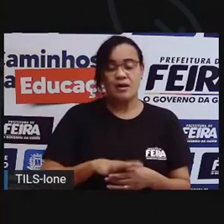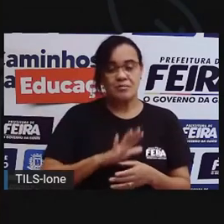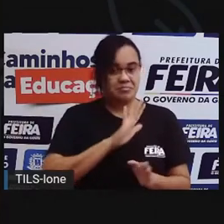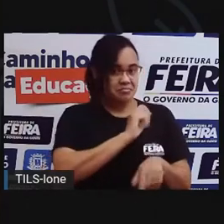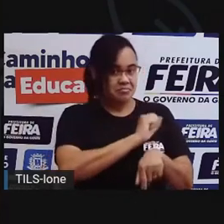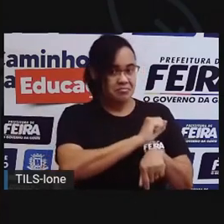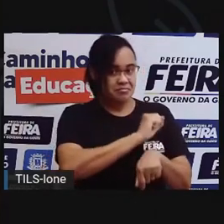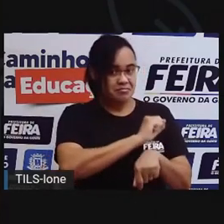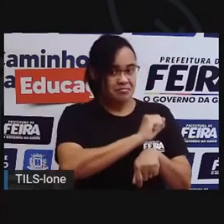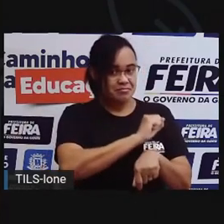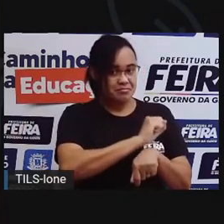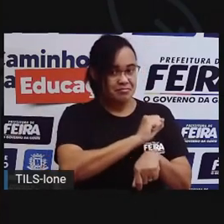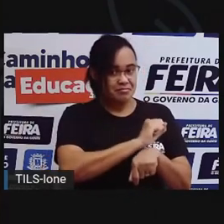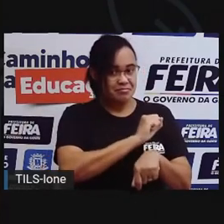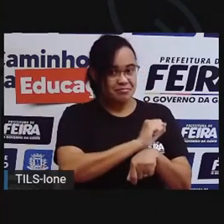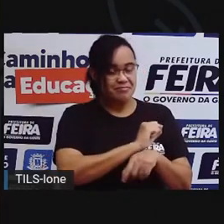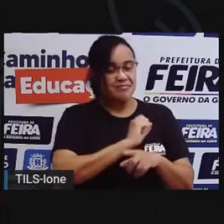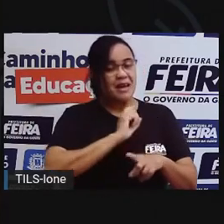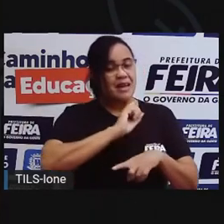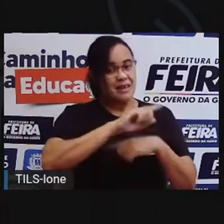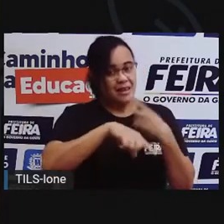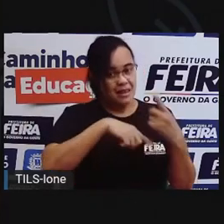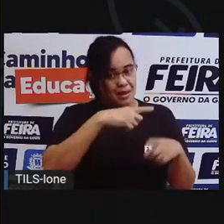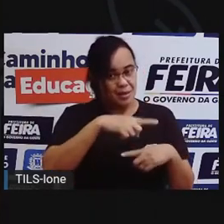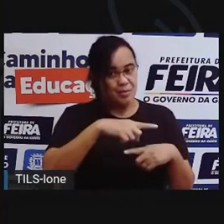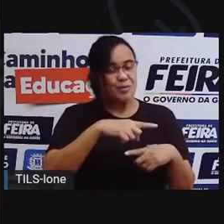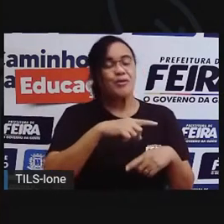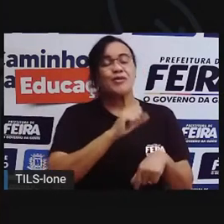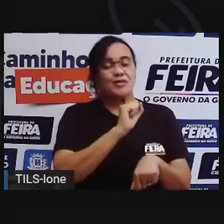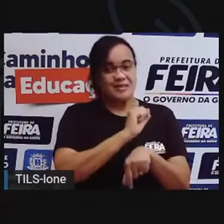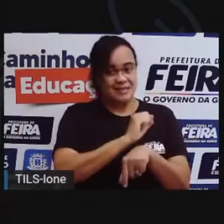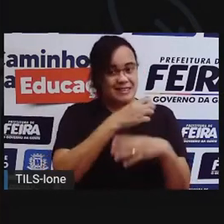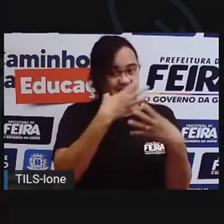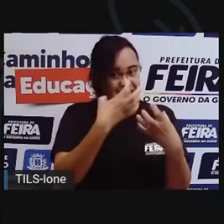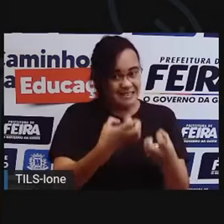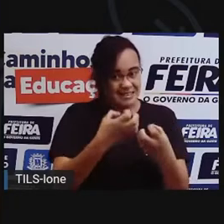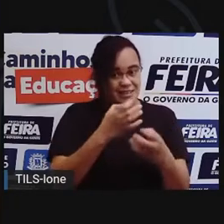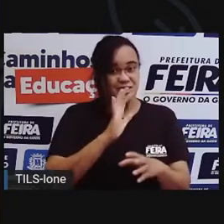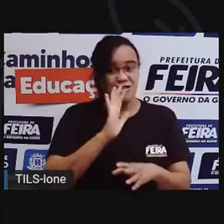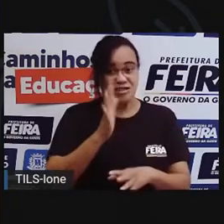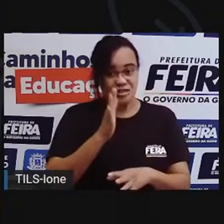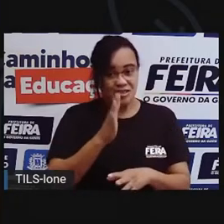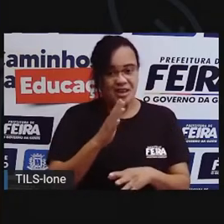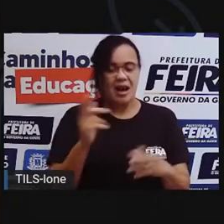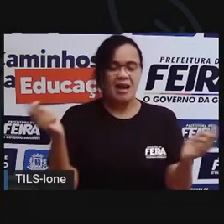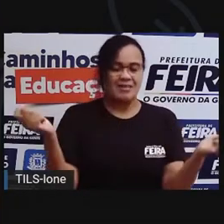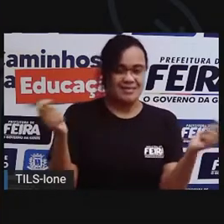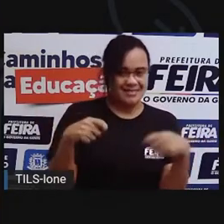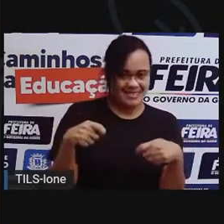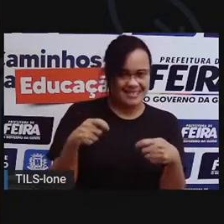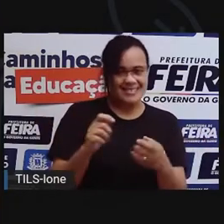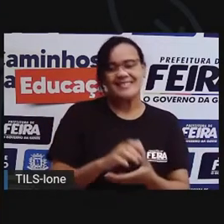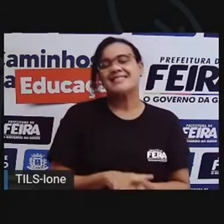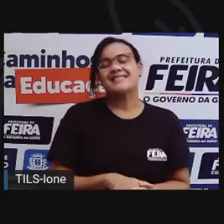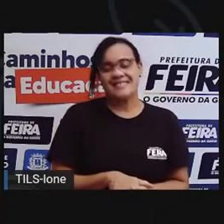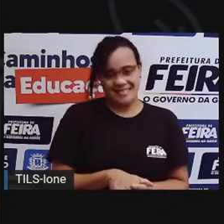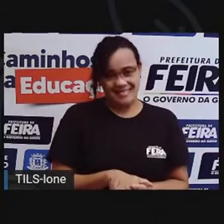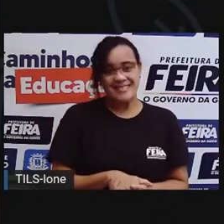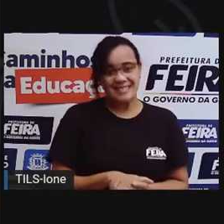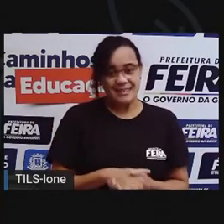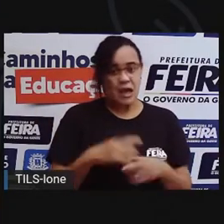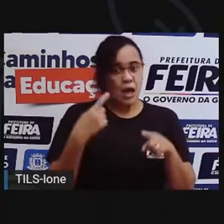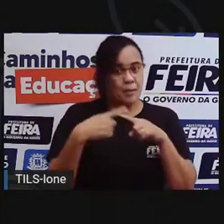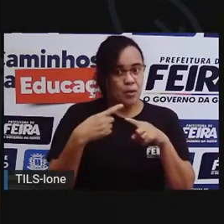aqui para secar, porque ele está bem molhado. Não dá para a gente fazer a nossa oficina com esse rolinho molhado, porque a tinta,